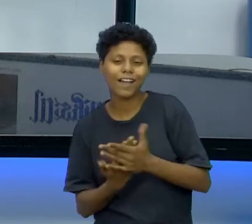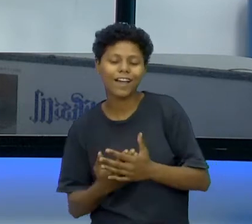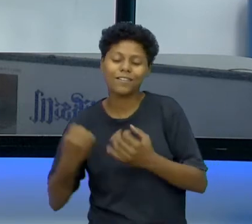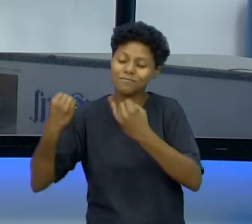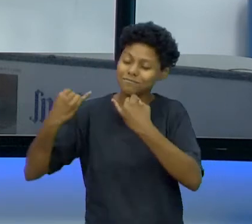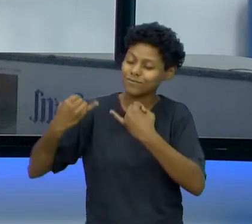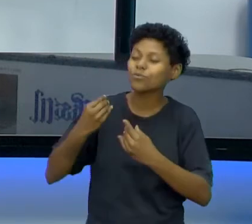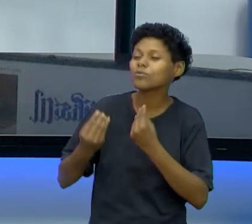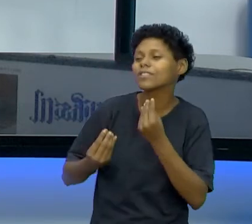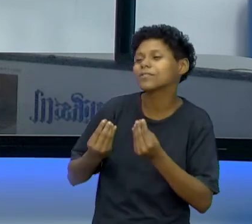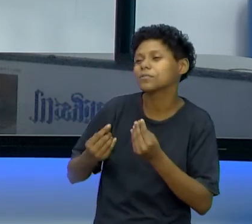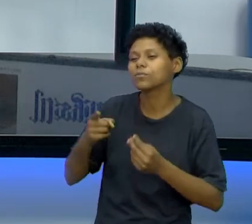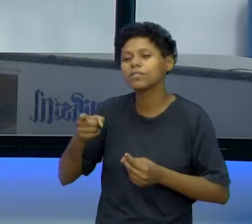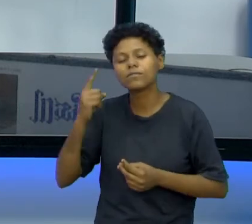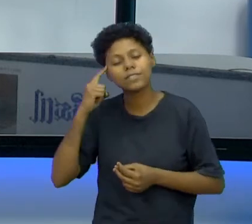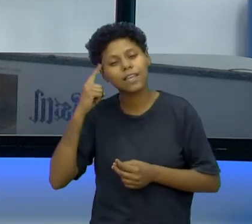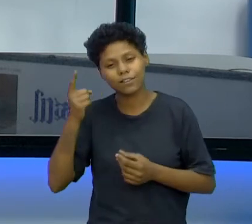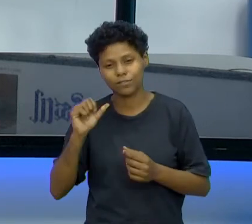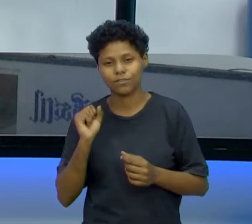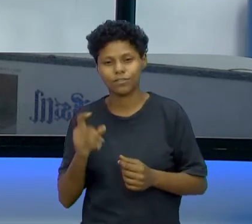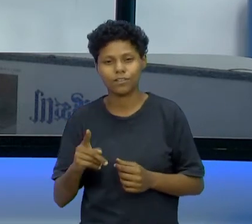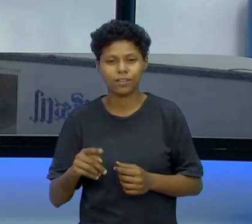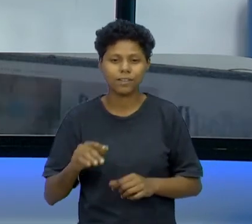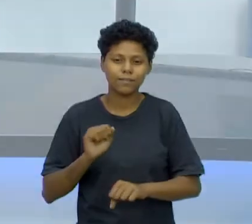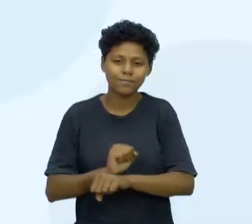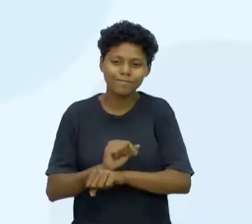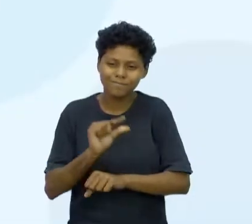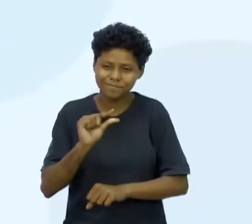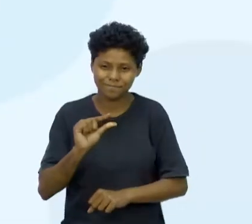você achou. A gente se encontra daqui a pouquinho. Vamos lá.